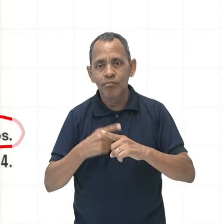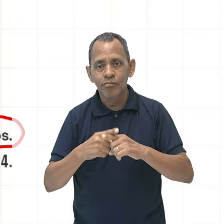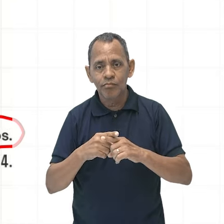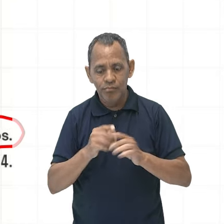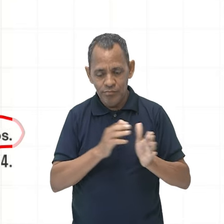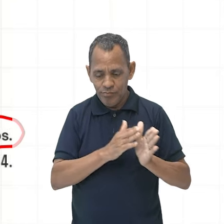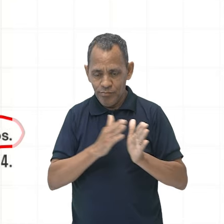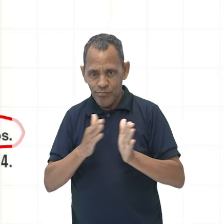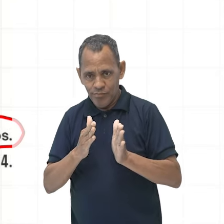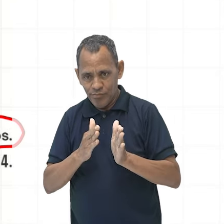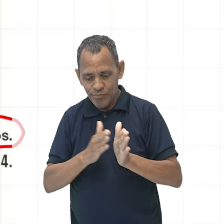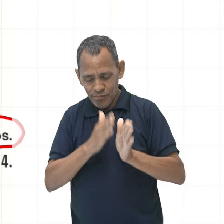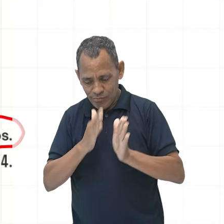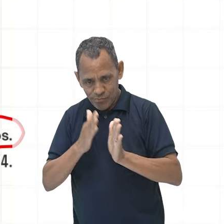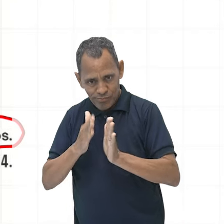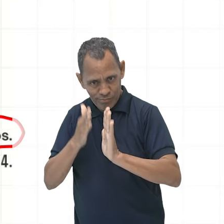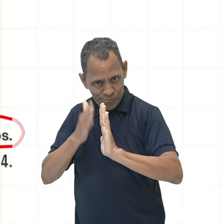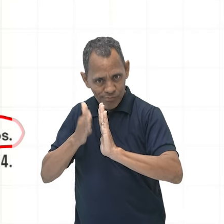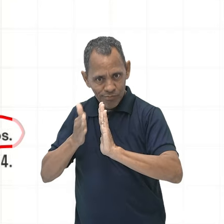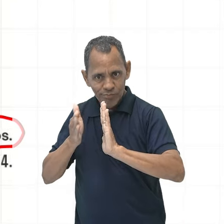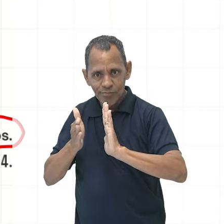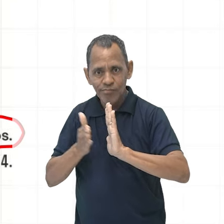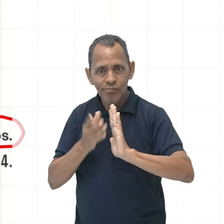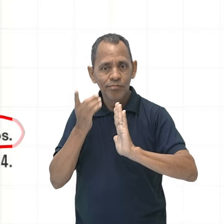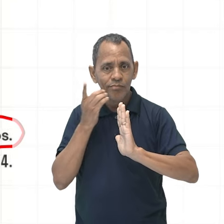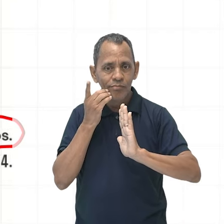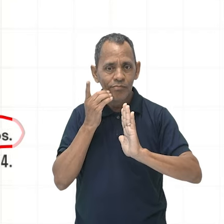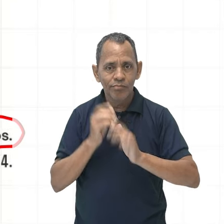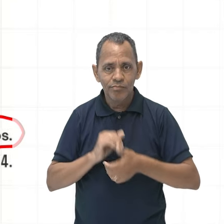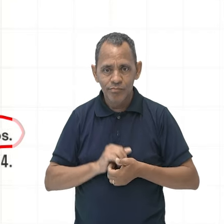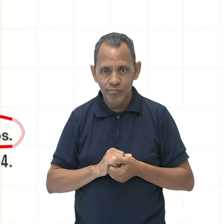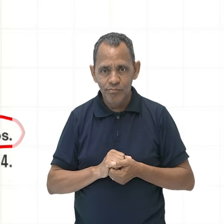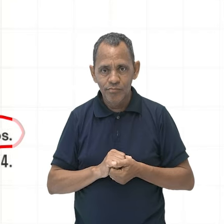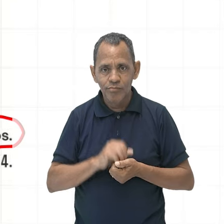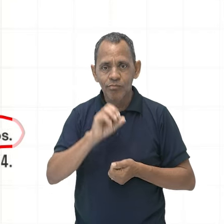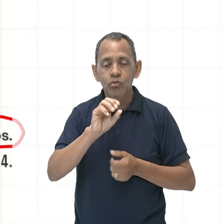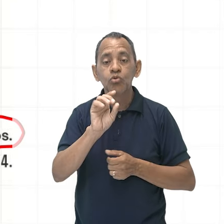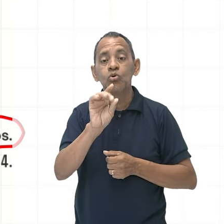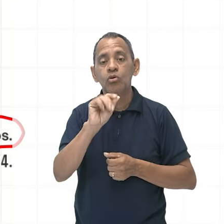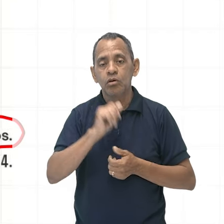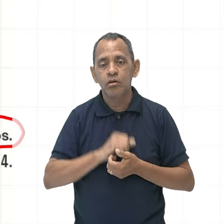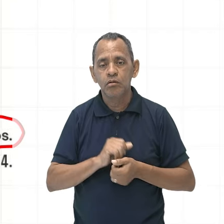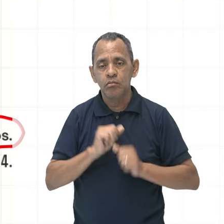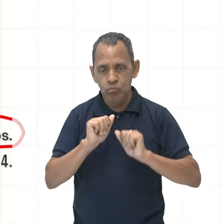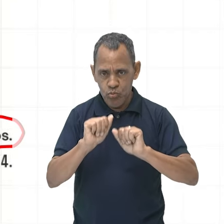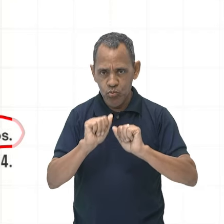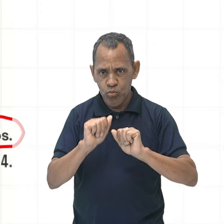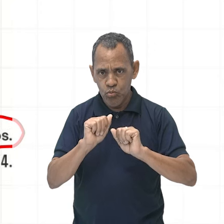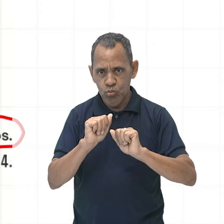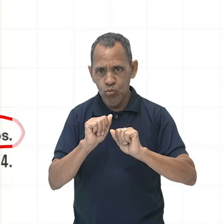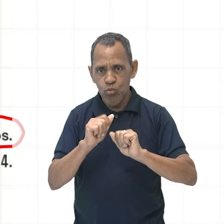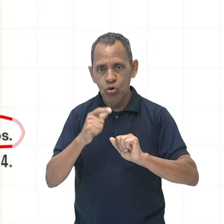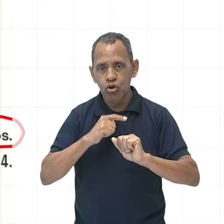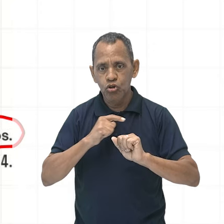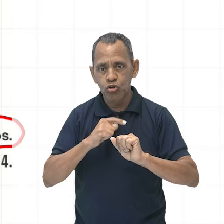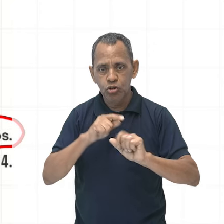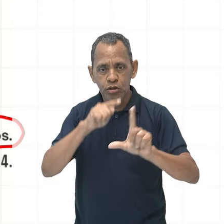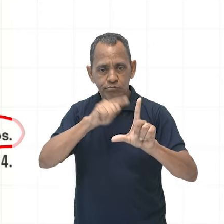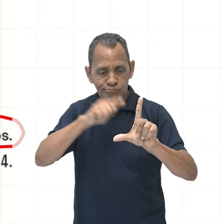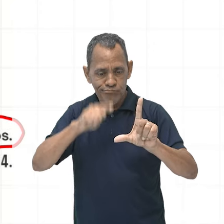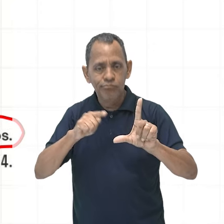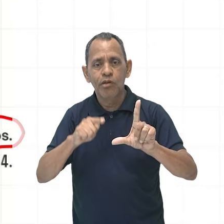a sequência dos dias. Então, a gente só poderia ter o gráfico aqui nessa construção